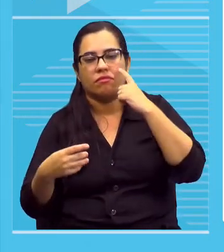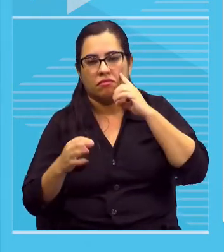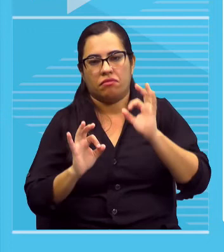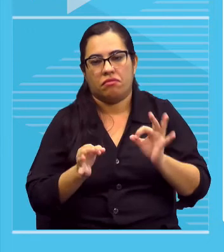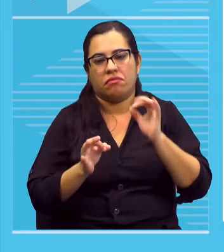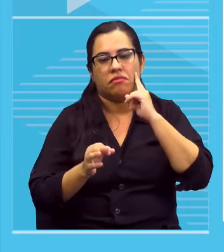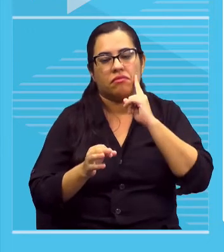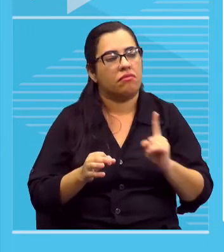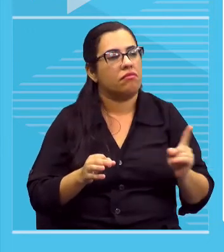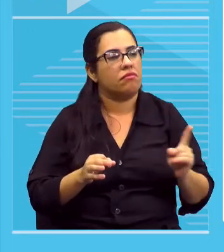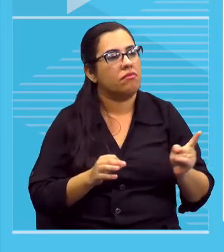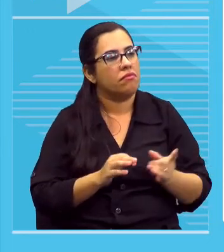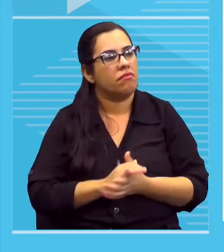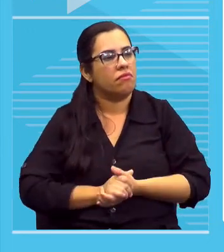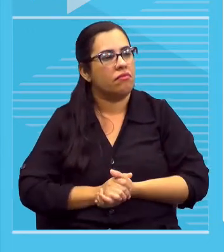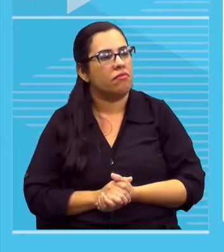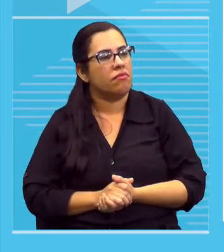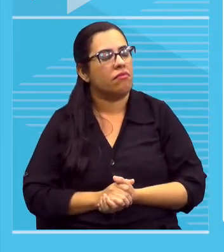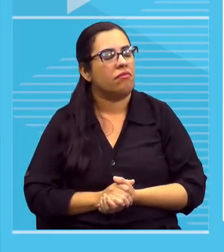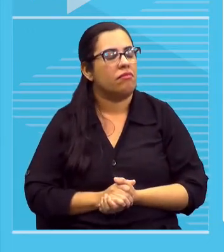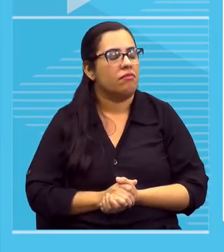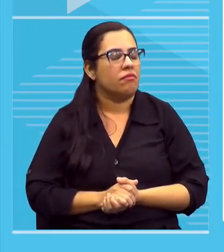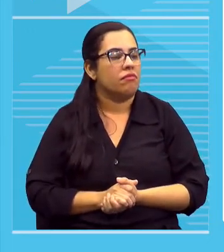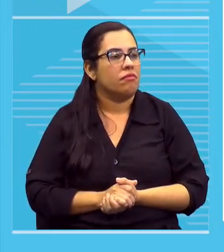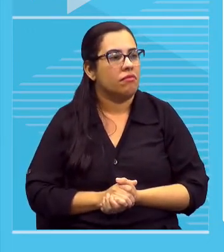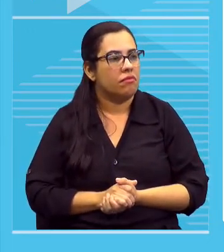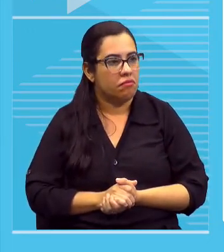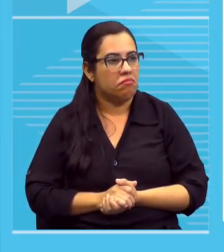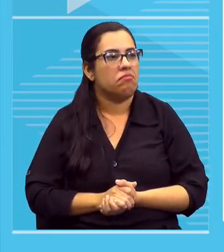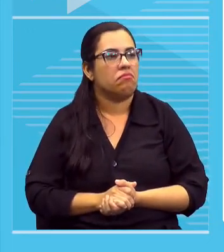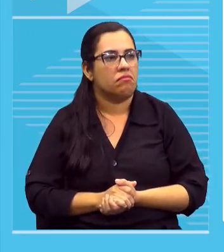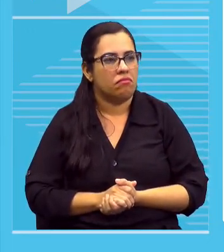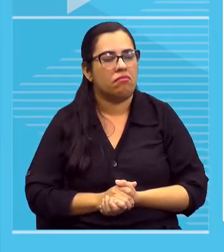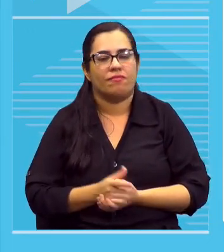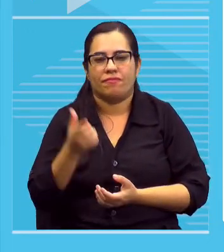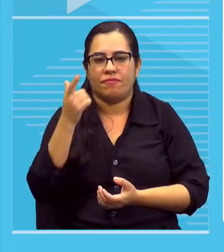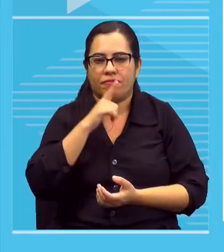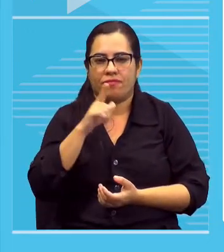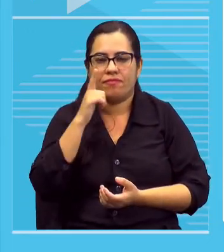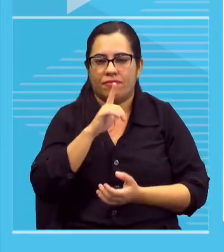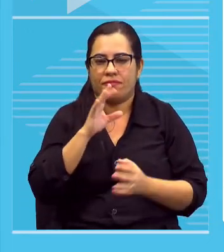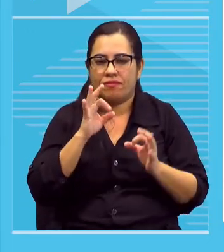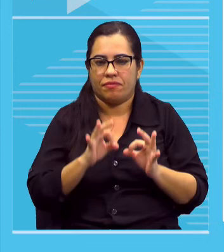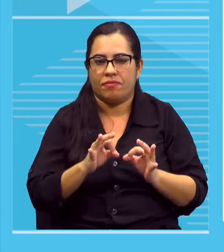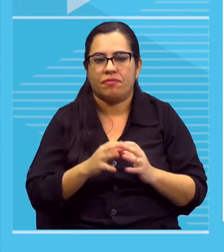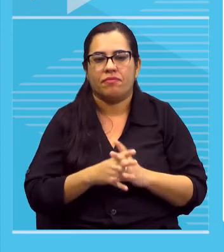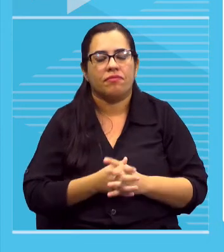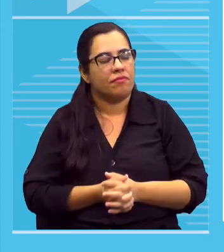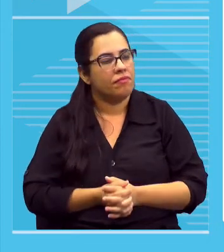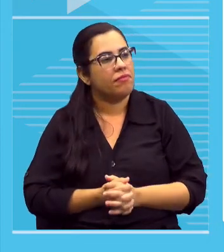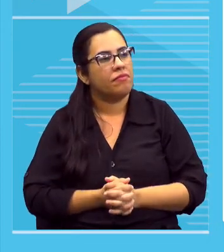- 3 da menos dois Olha aí menos dois show